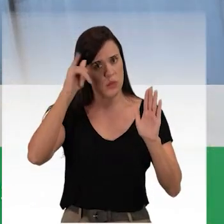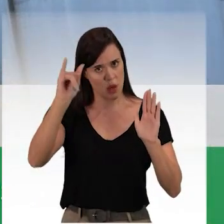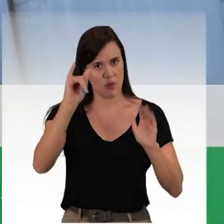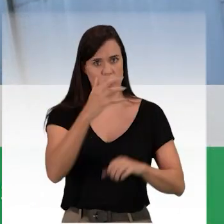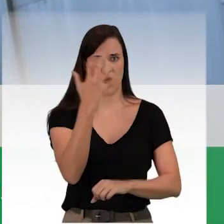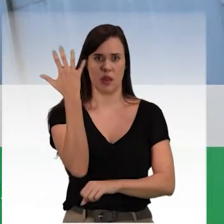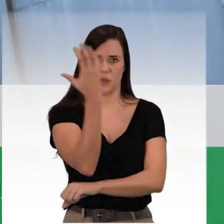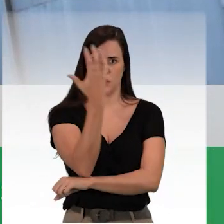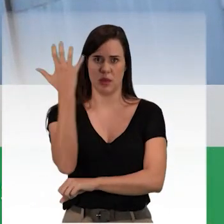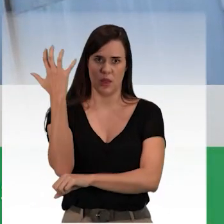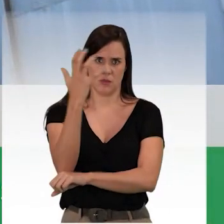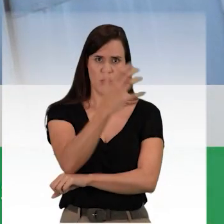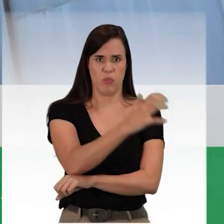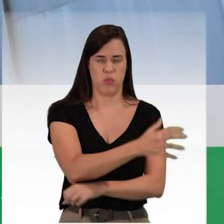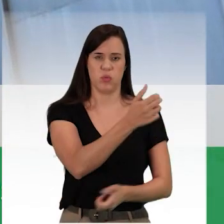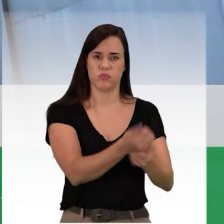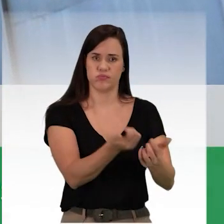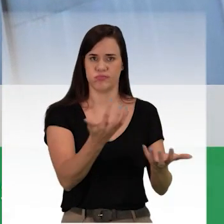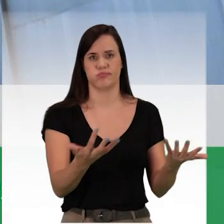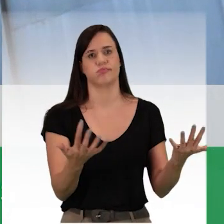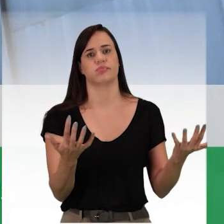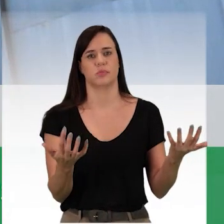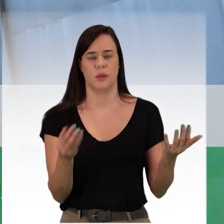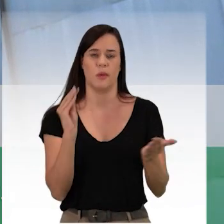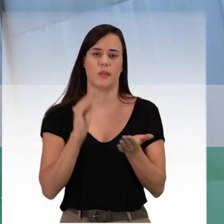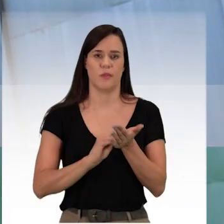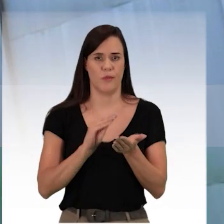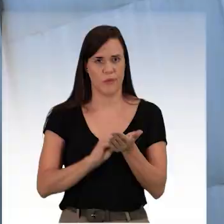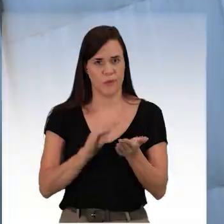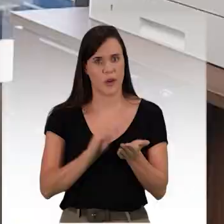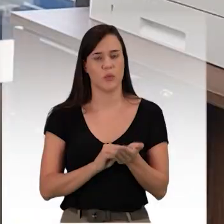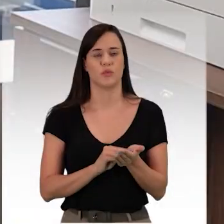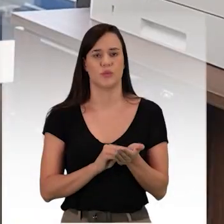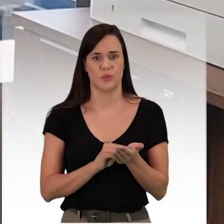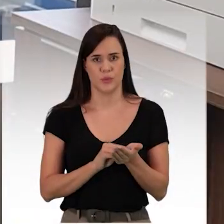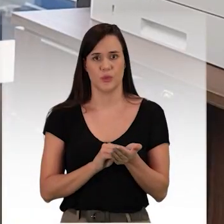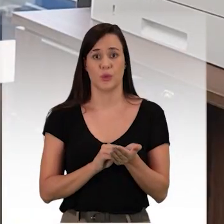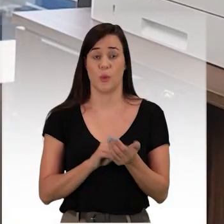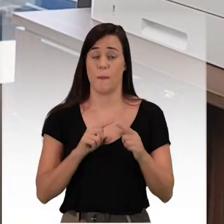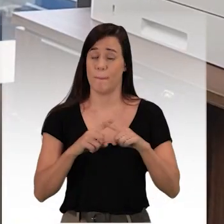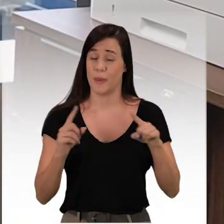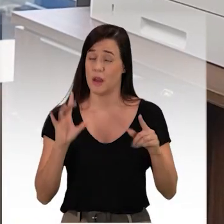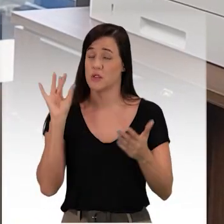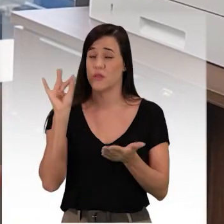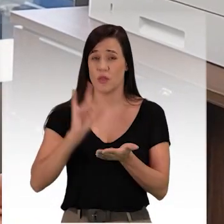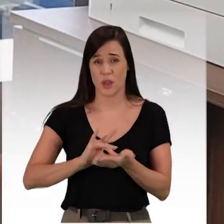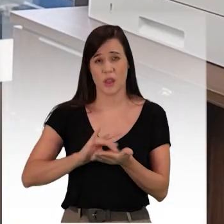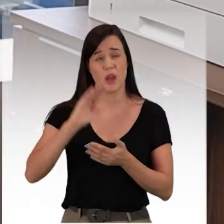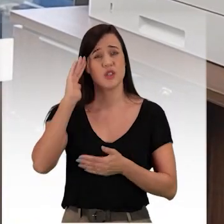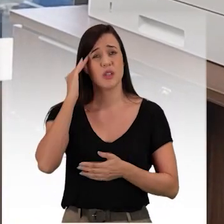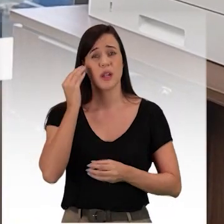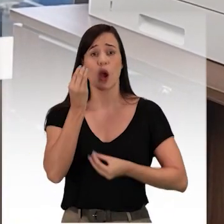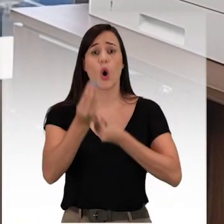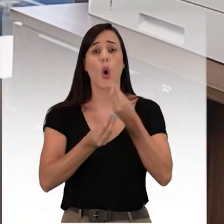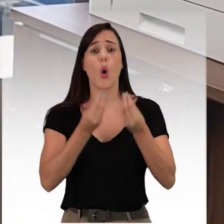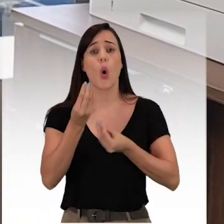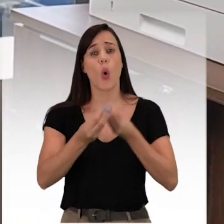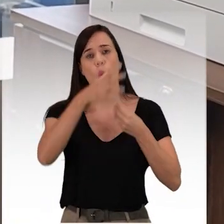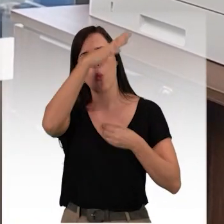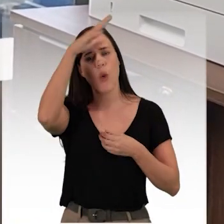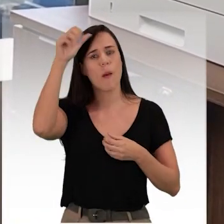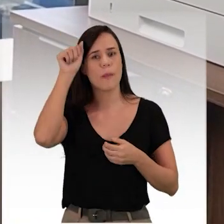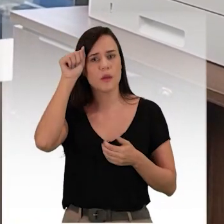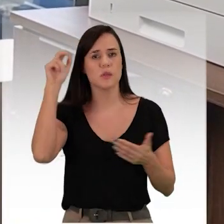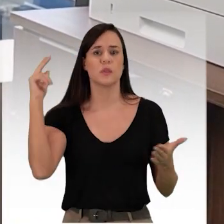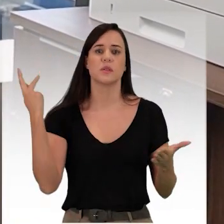controle do desmatamento e queimadas foram executados. A questão real é entender como o estado